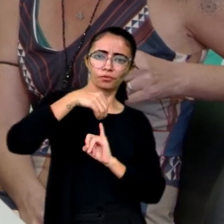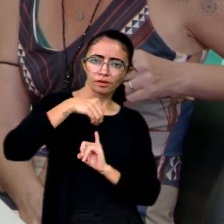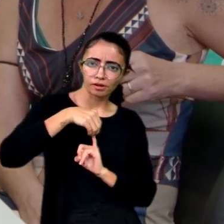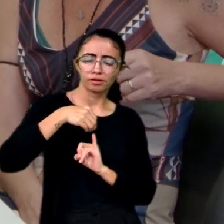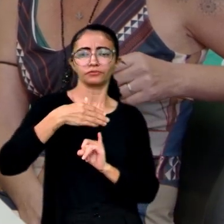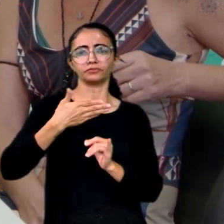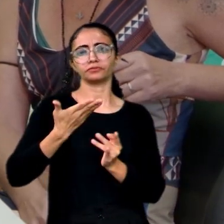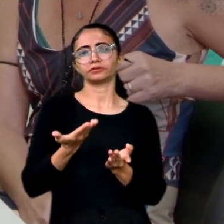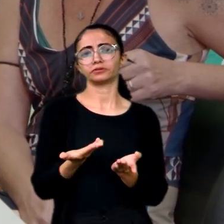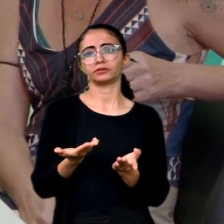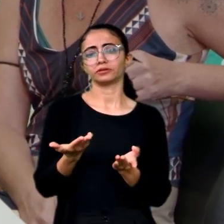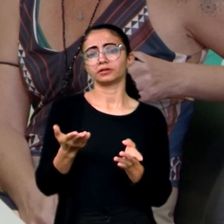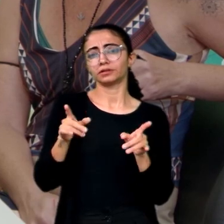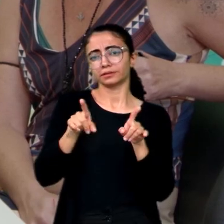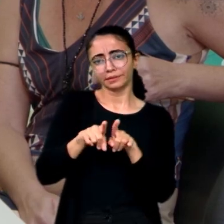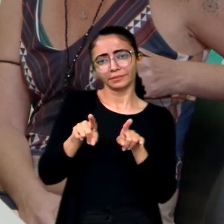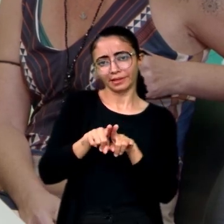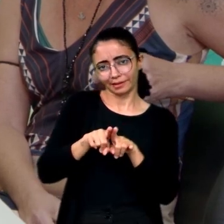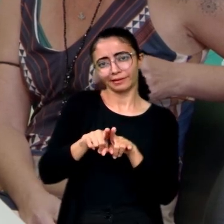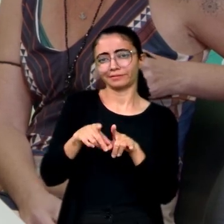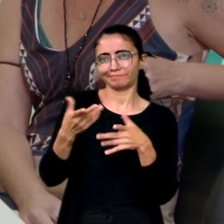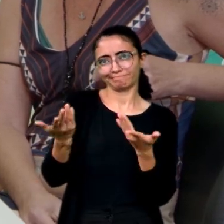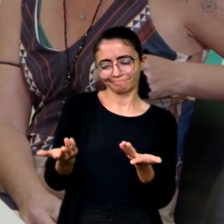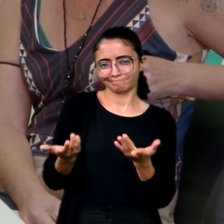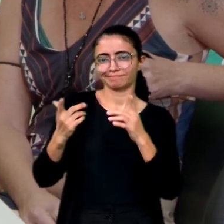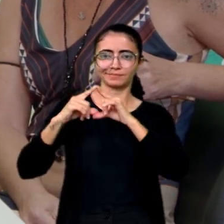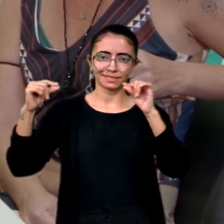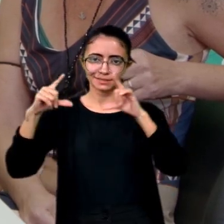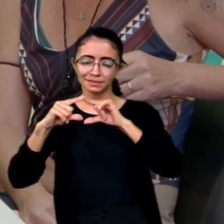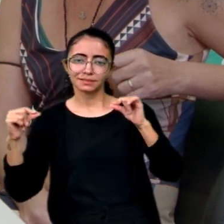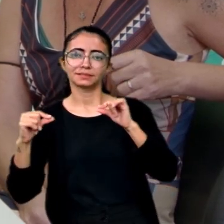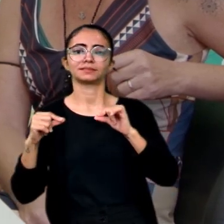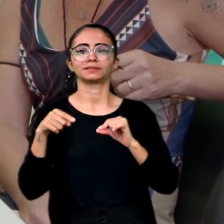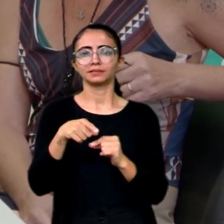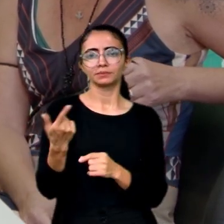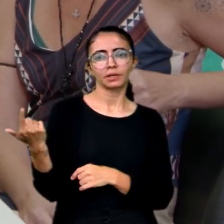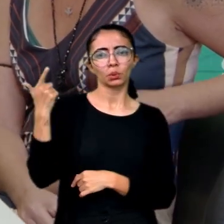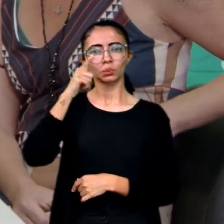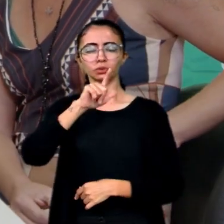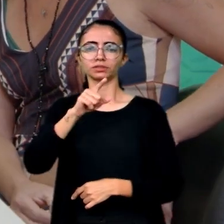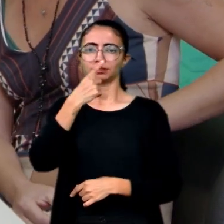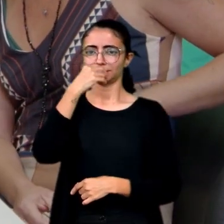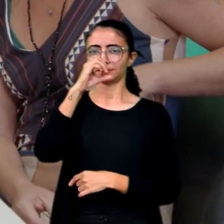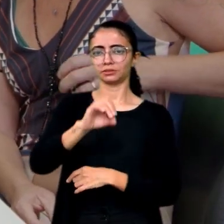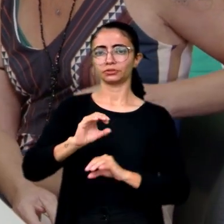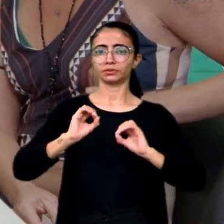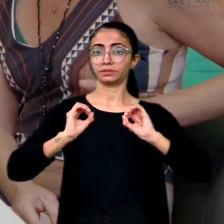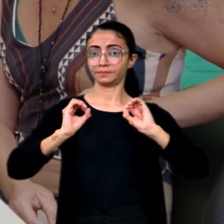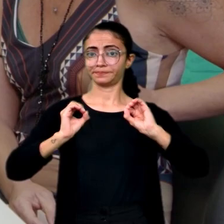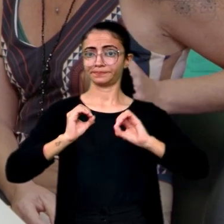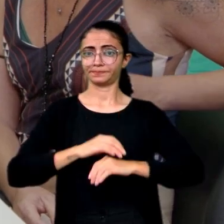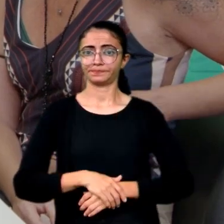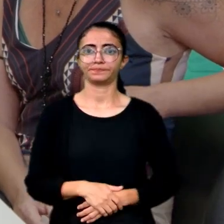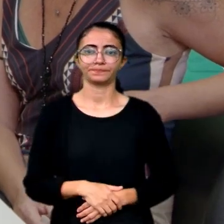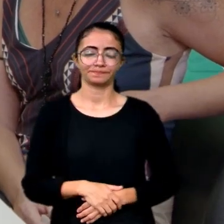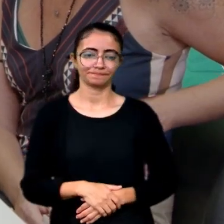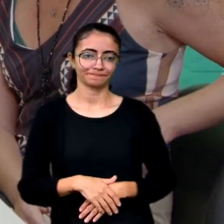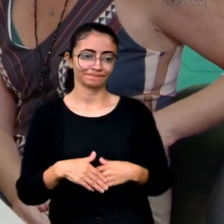também depois, por consequência, Brasília, seja lixo zero. Então, o ideal não é